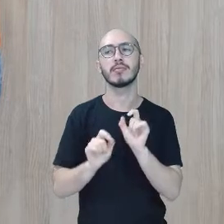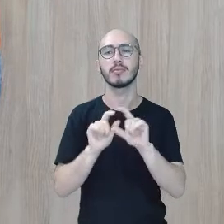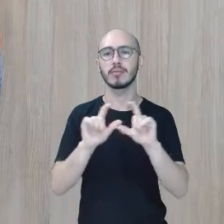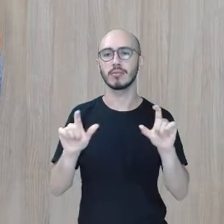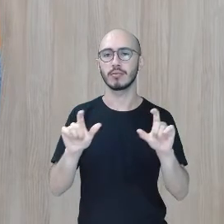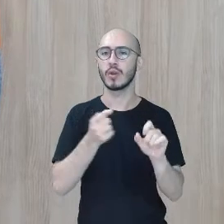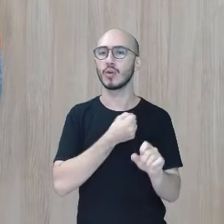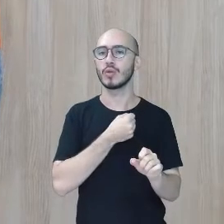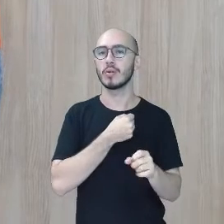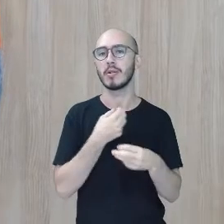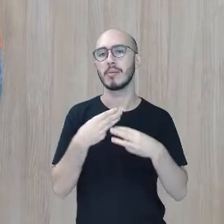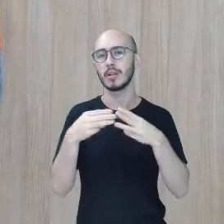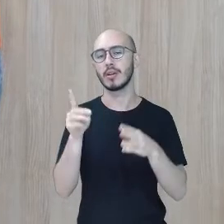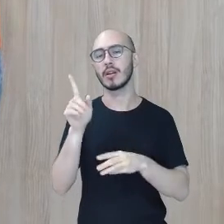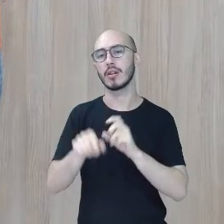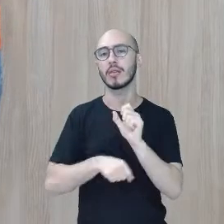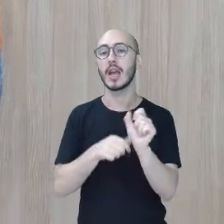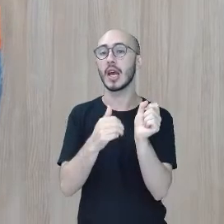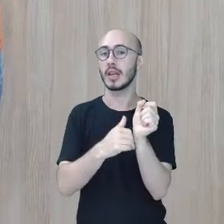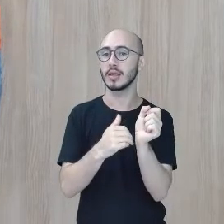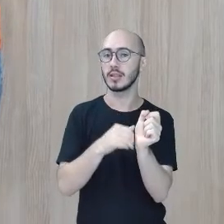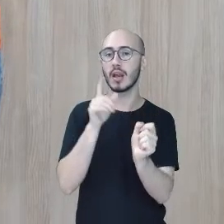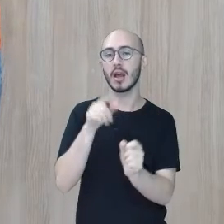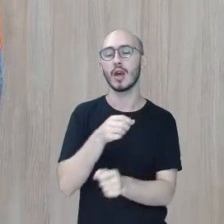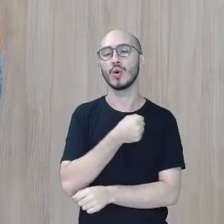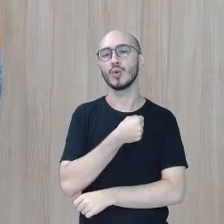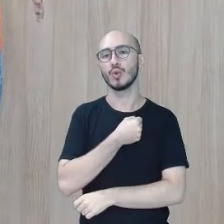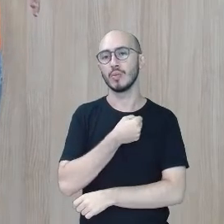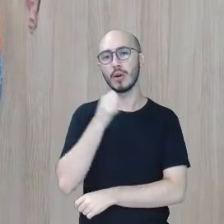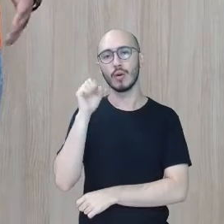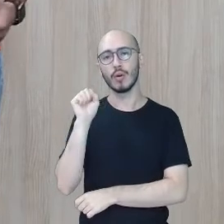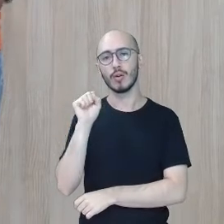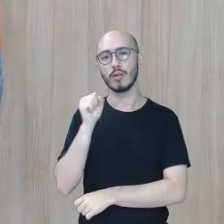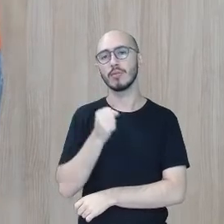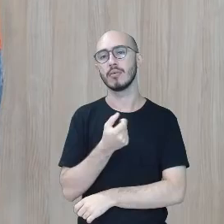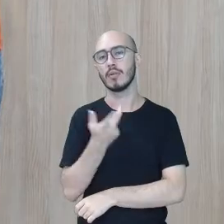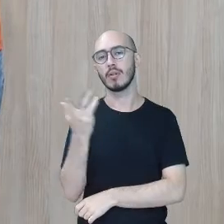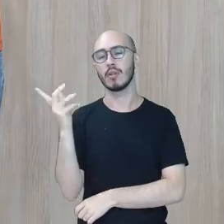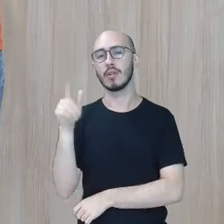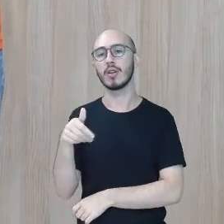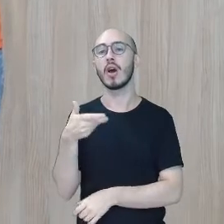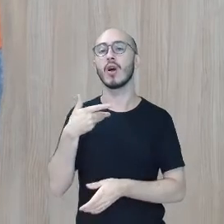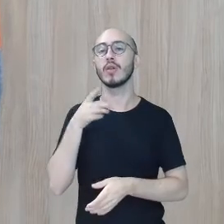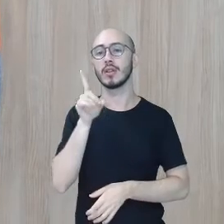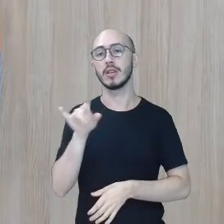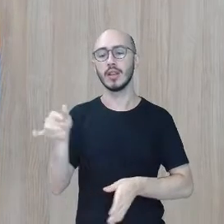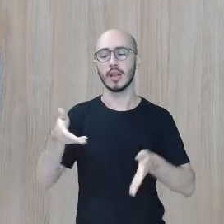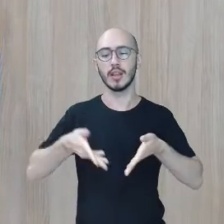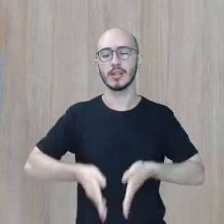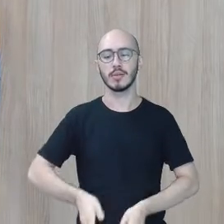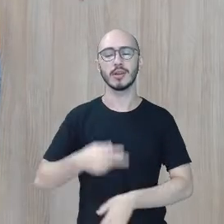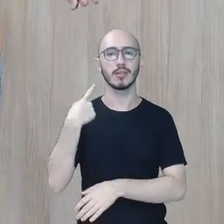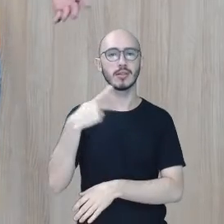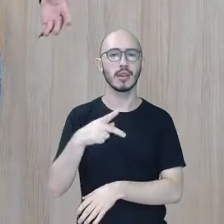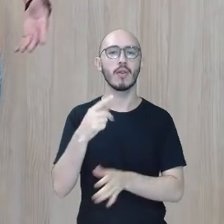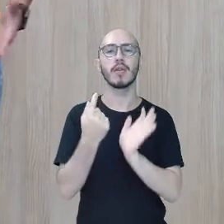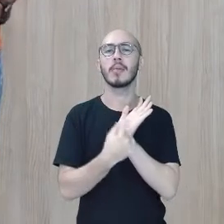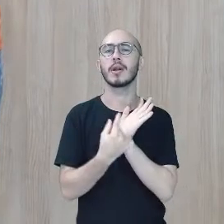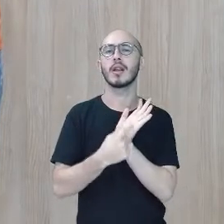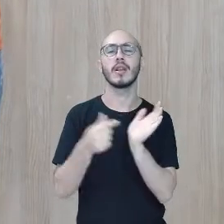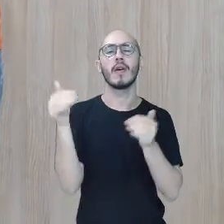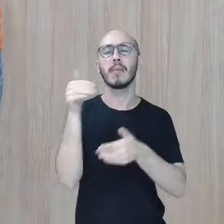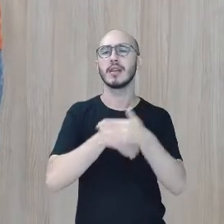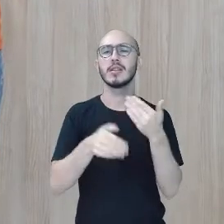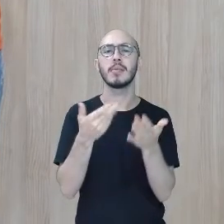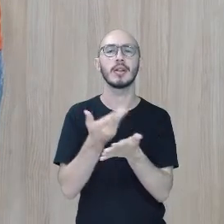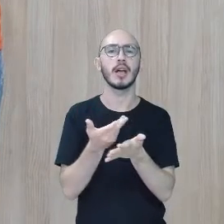e a senha é os 8 dígitos aí do seu nascimento, tá bom? Lá nesse aplicativo, você, como eu já falei, né, você vai